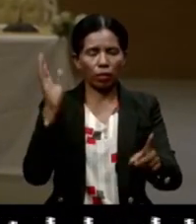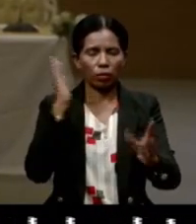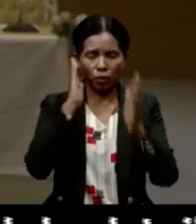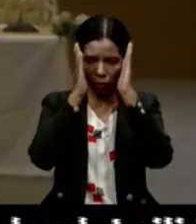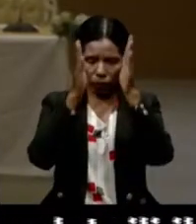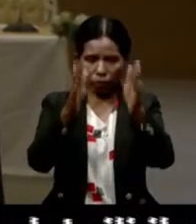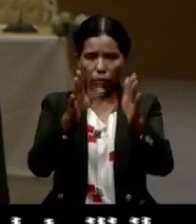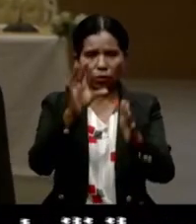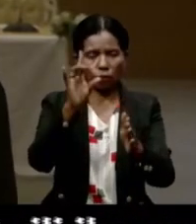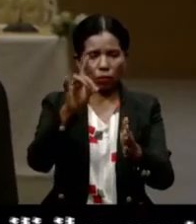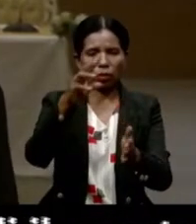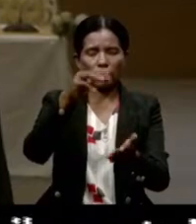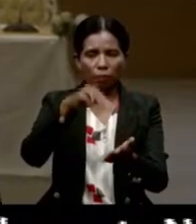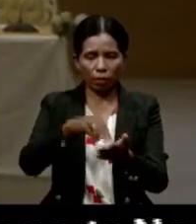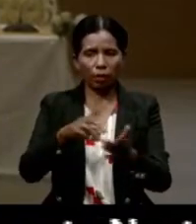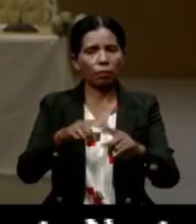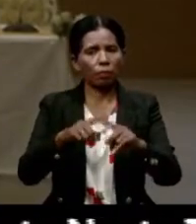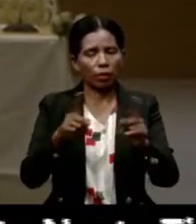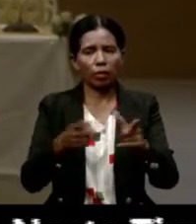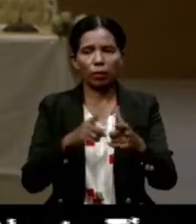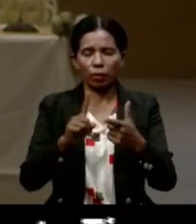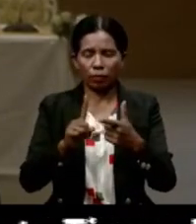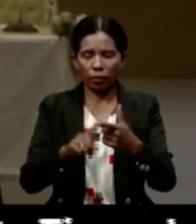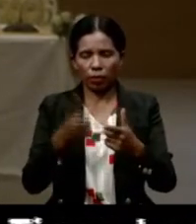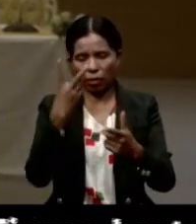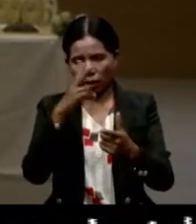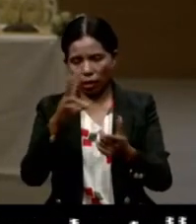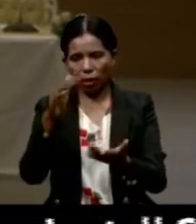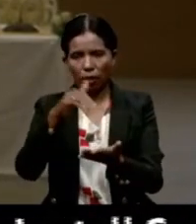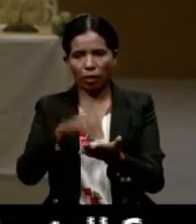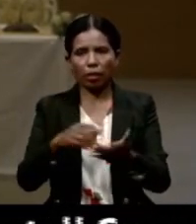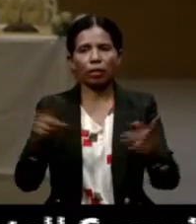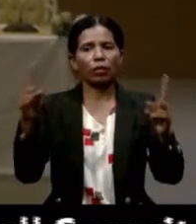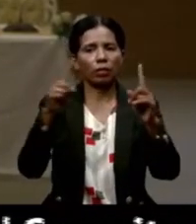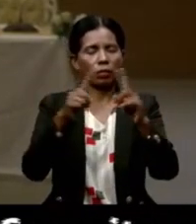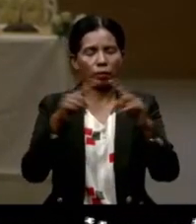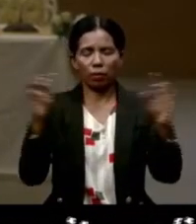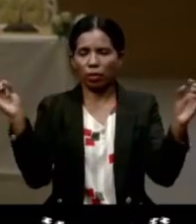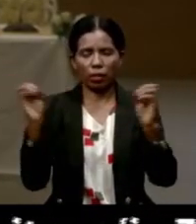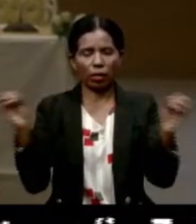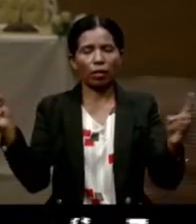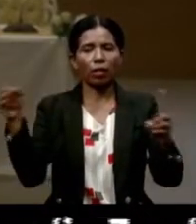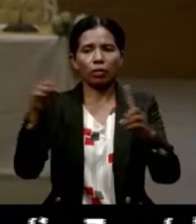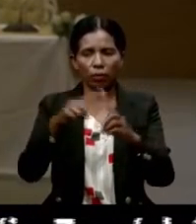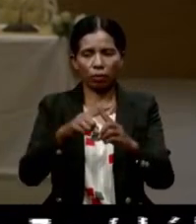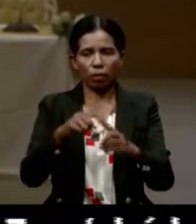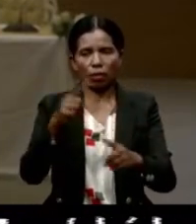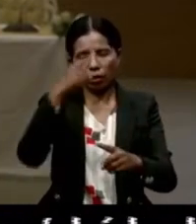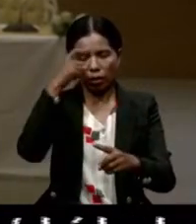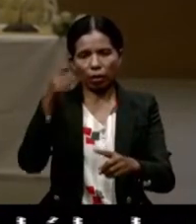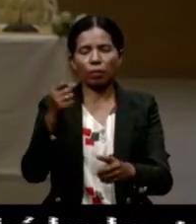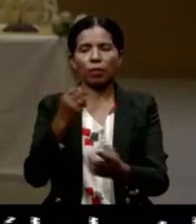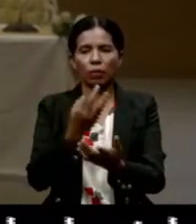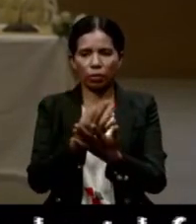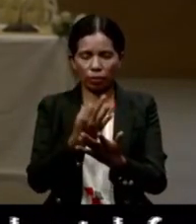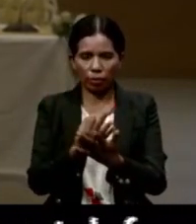8 mil hectares mas bem depois de halo avaliação nia tarjeto ne la to e mos tamba orçamento